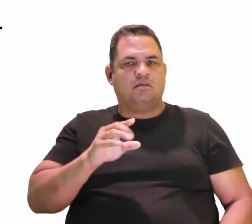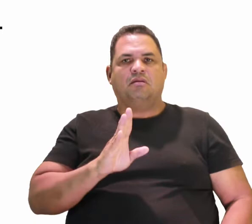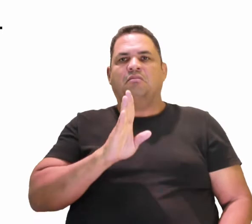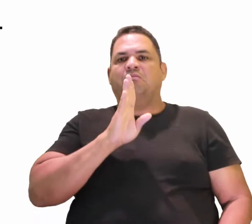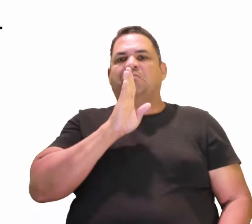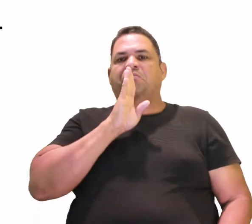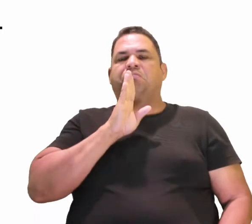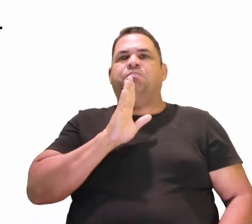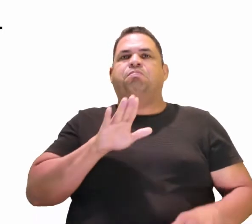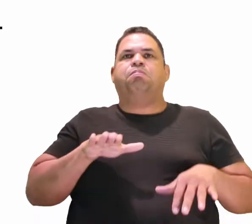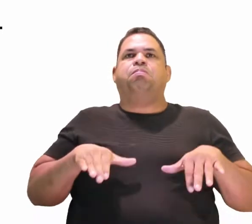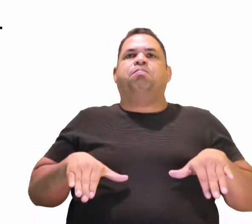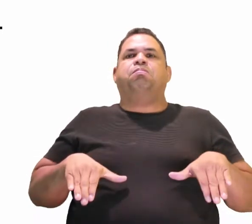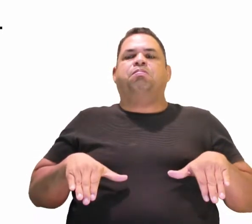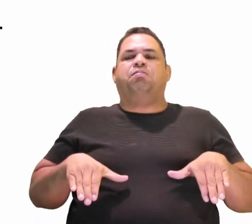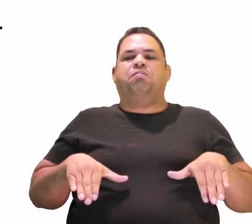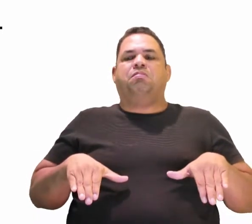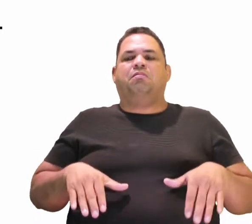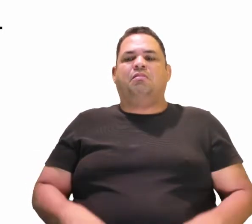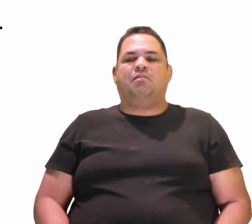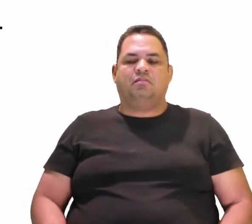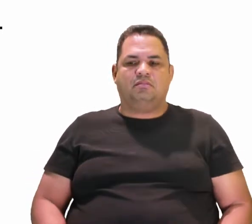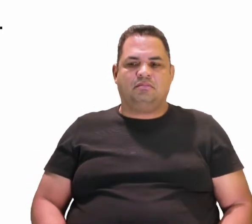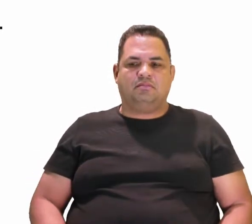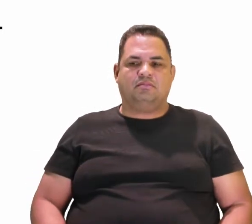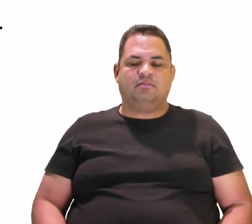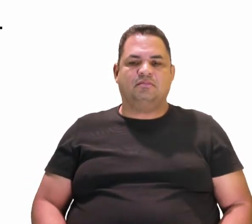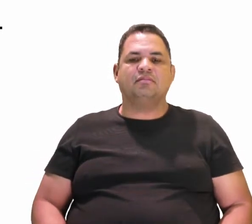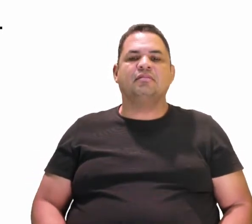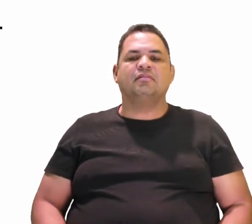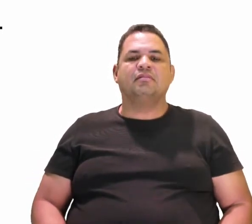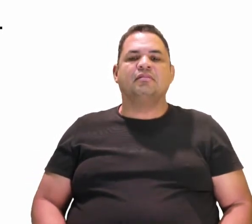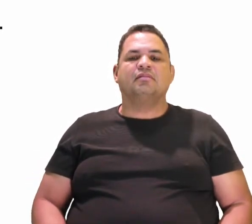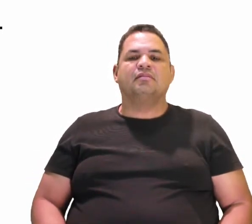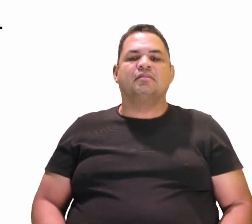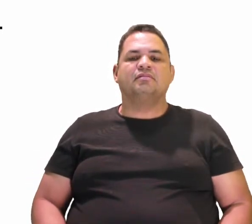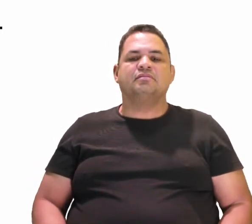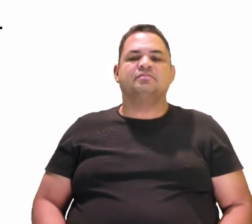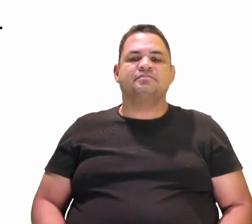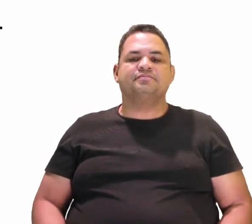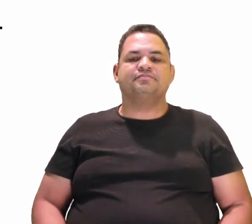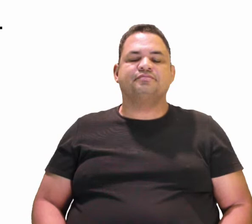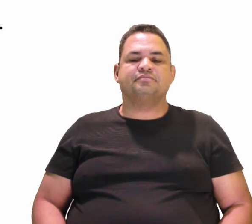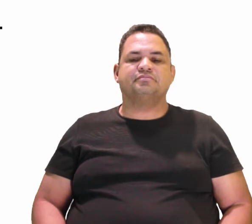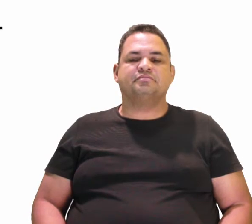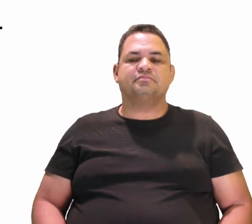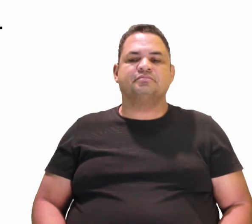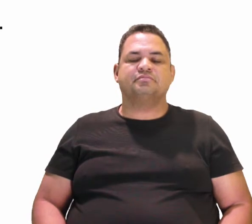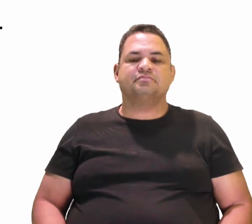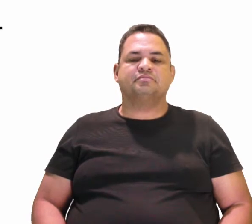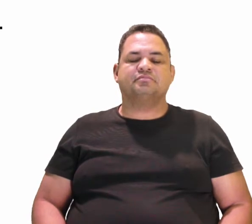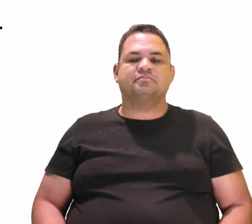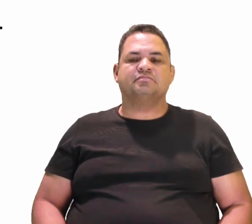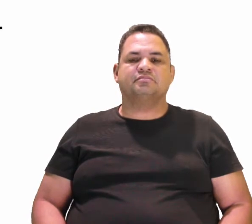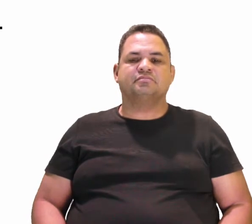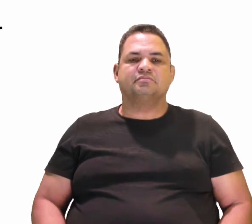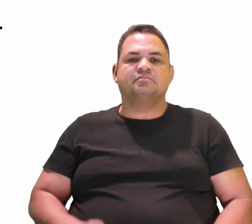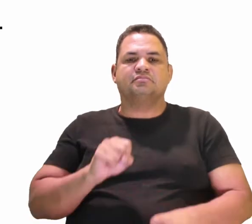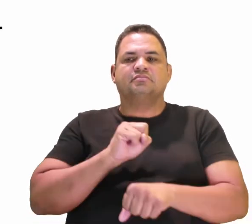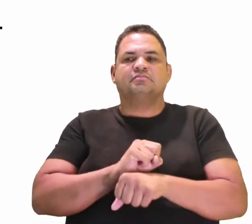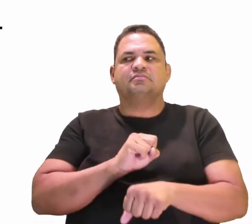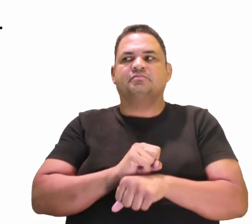sedentary, sedentário ou sedentária. Muito bem? Eu espero que vocês